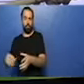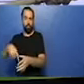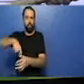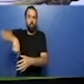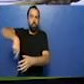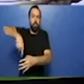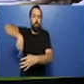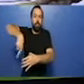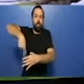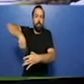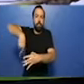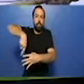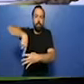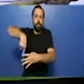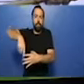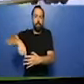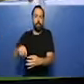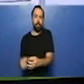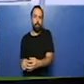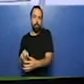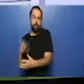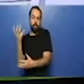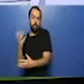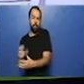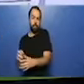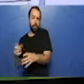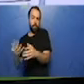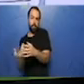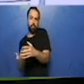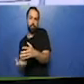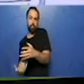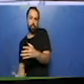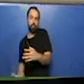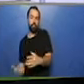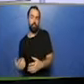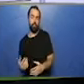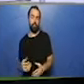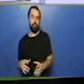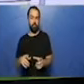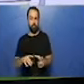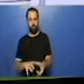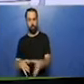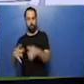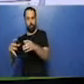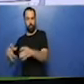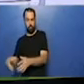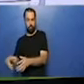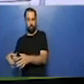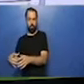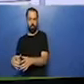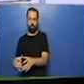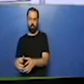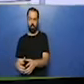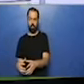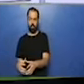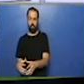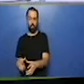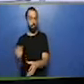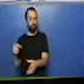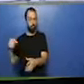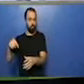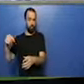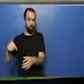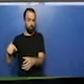a floculação acontecendo. Essa água ela passa para o próximo tanque, onde é necessário que